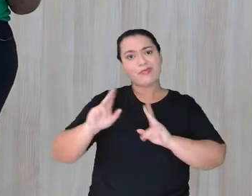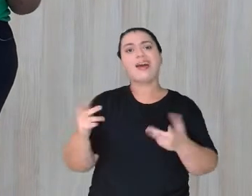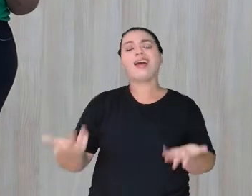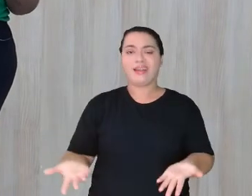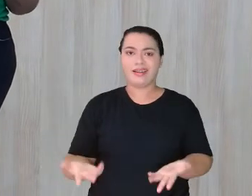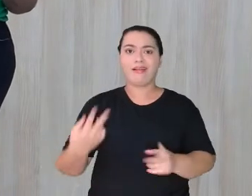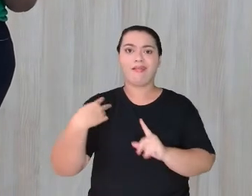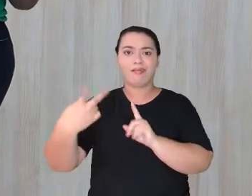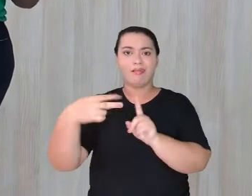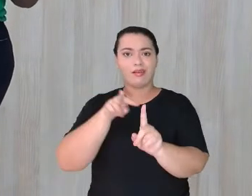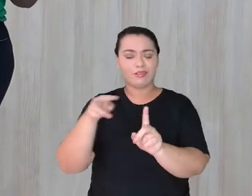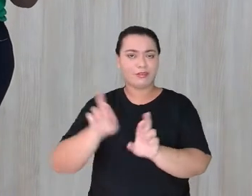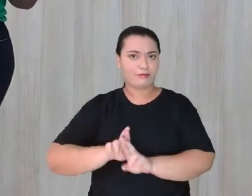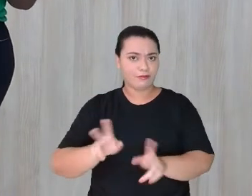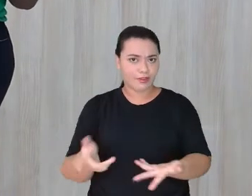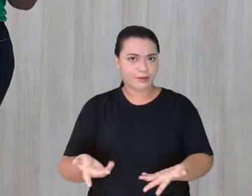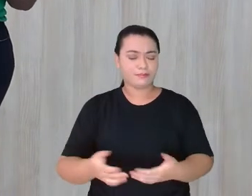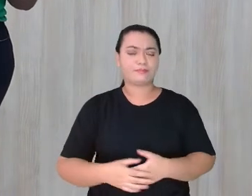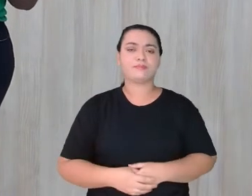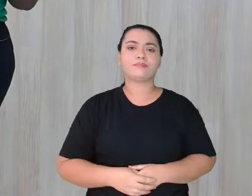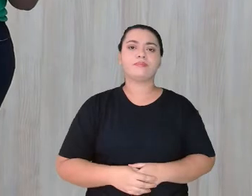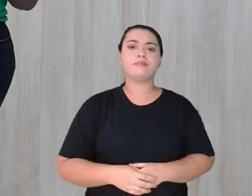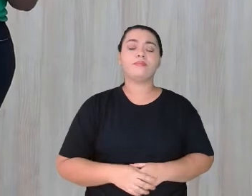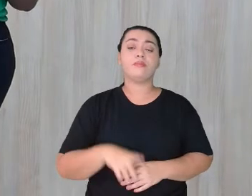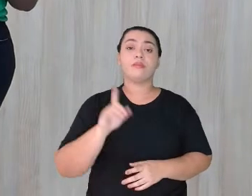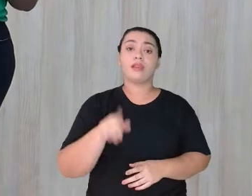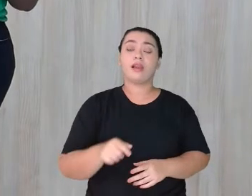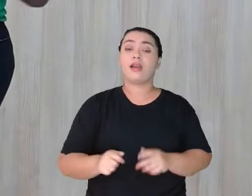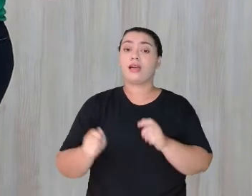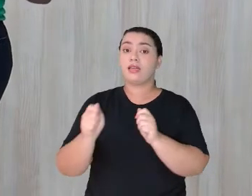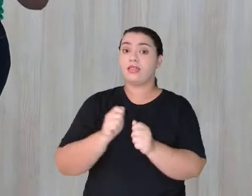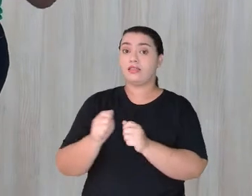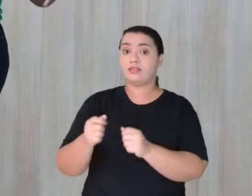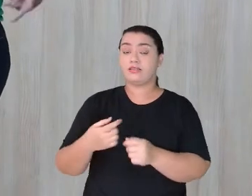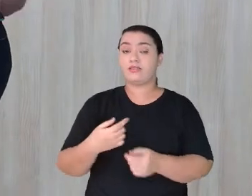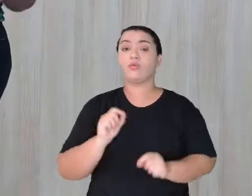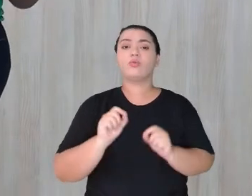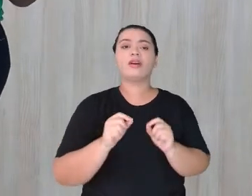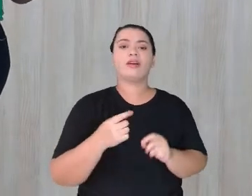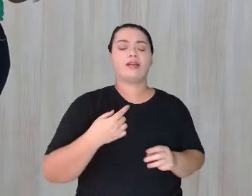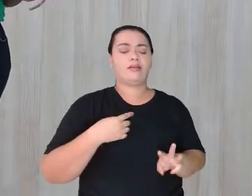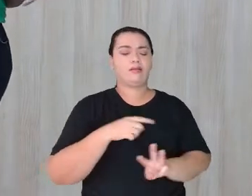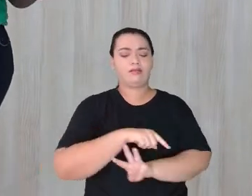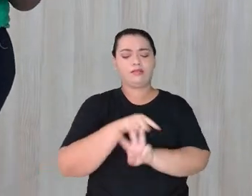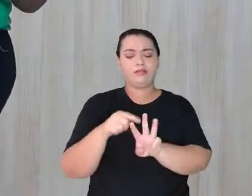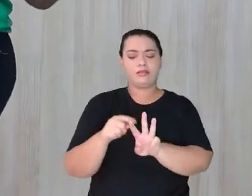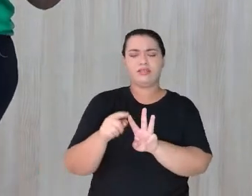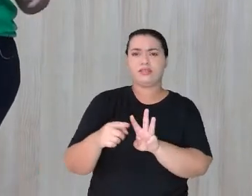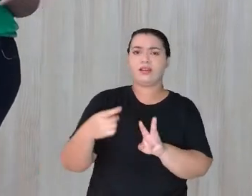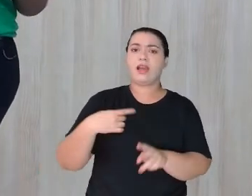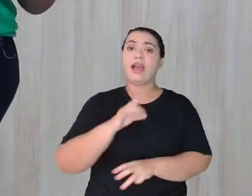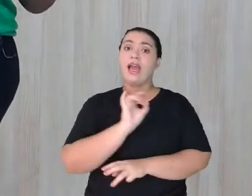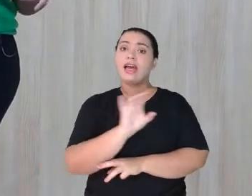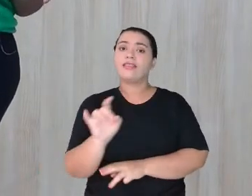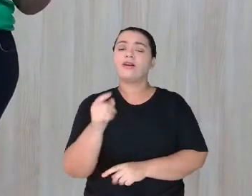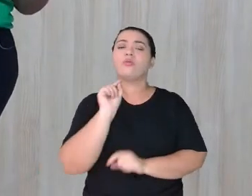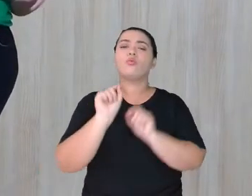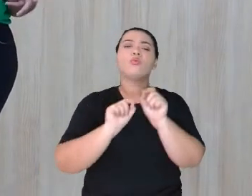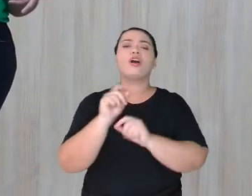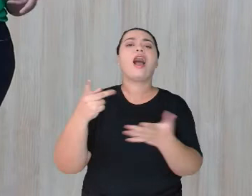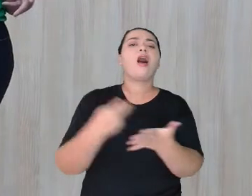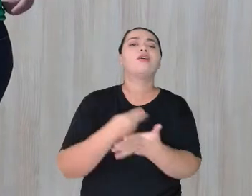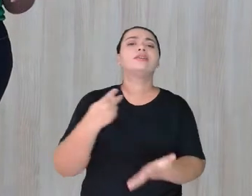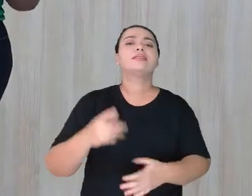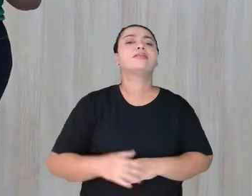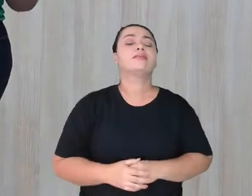vista são diferentes. A entrevista, ela vai colocar nós 3, frente a frente, para dizer, ó, cada uma conta aqui a sua versão da